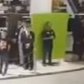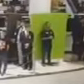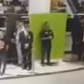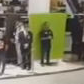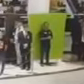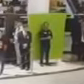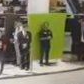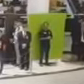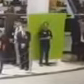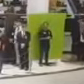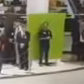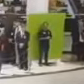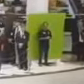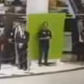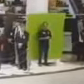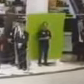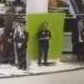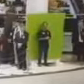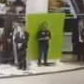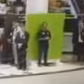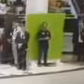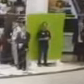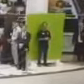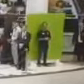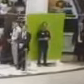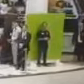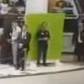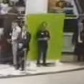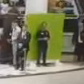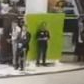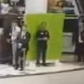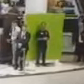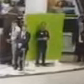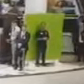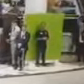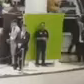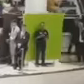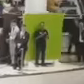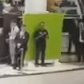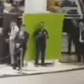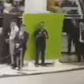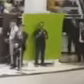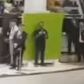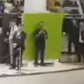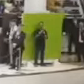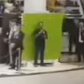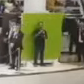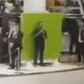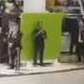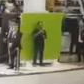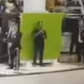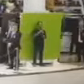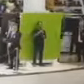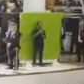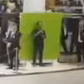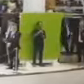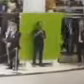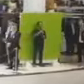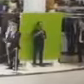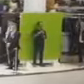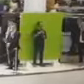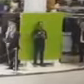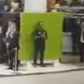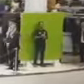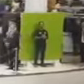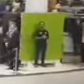10. Eu quero a terceira das 10. A terceira das 10 está vindo aqui chorando.